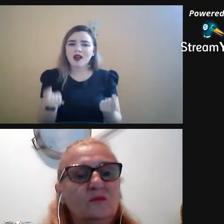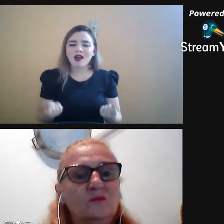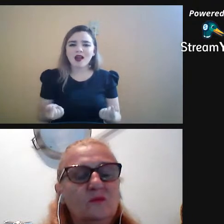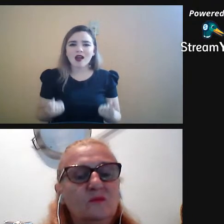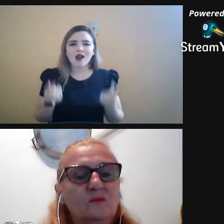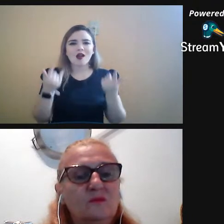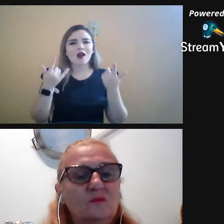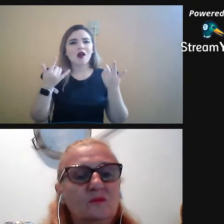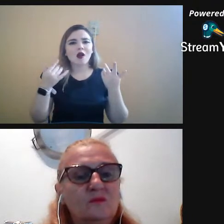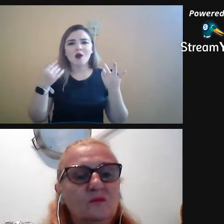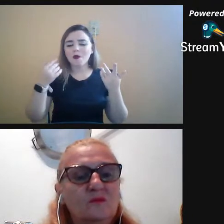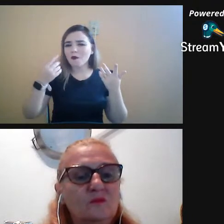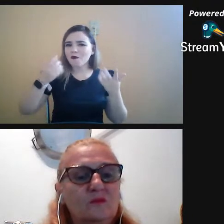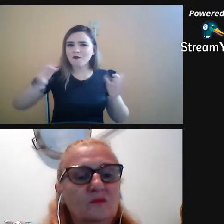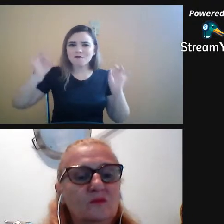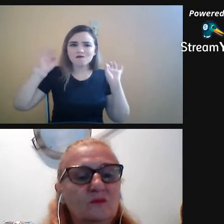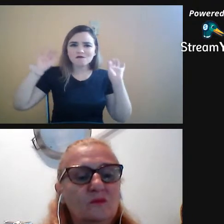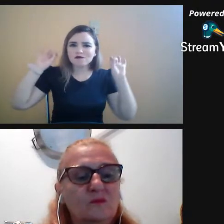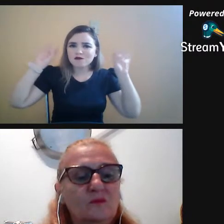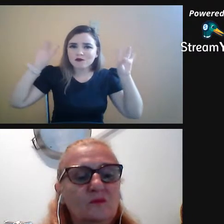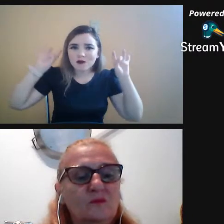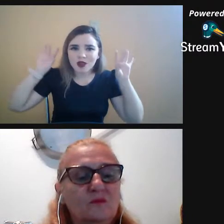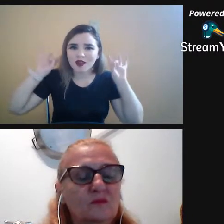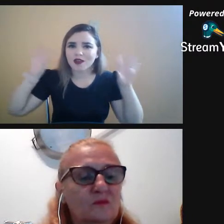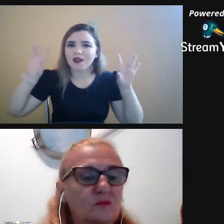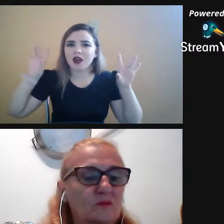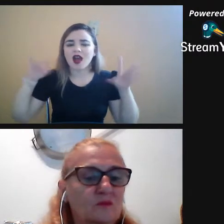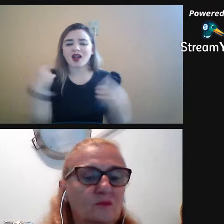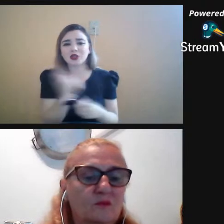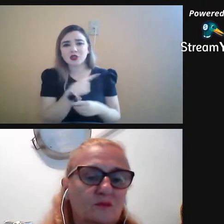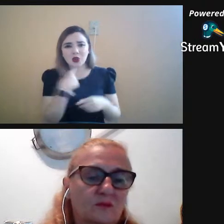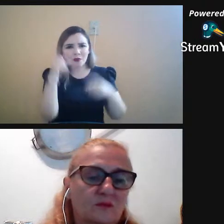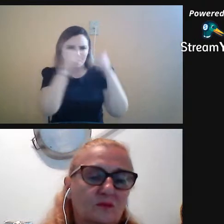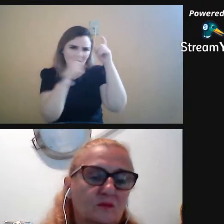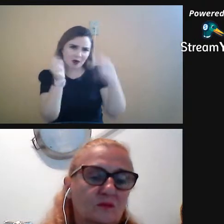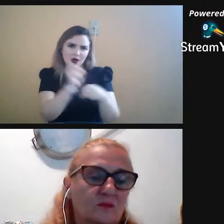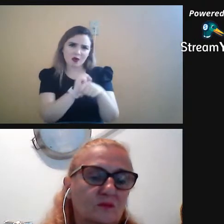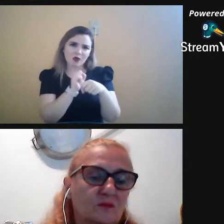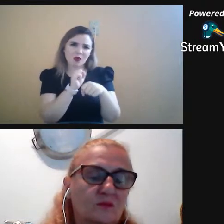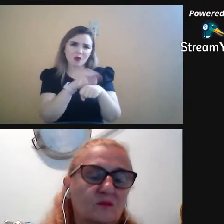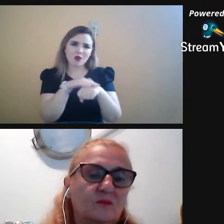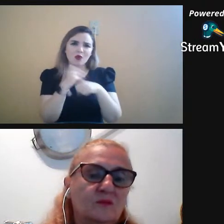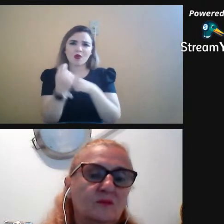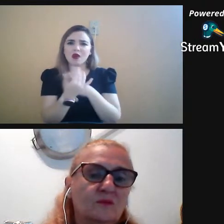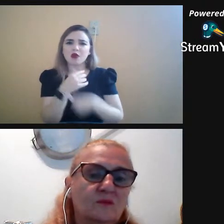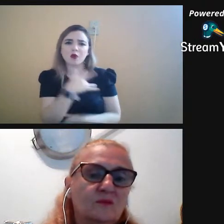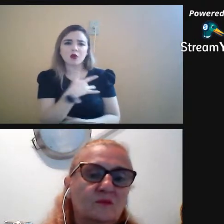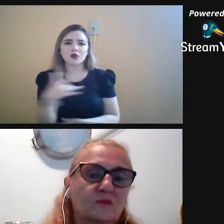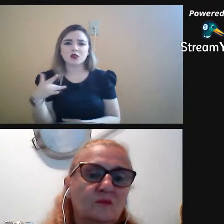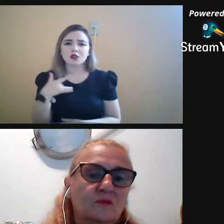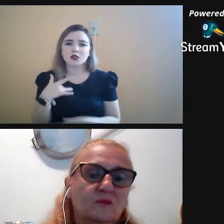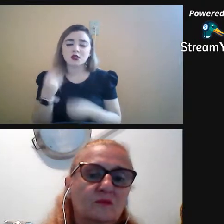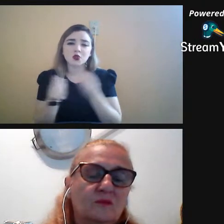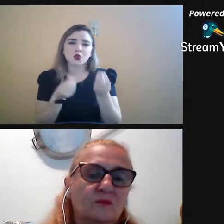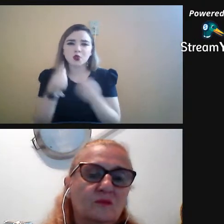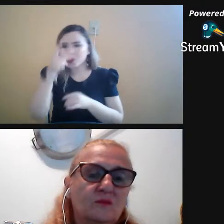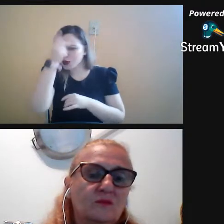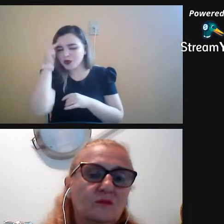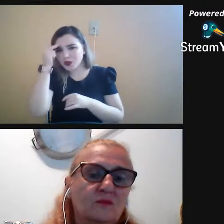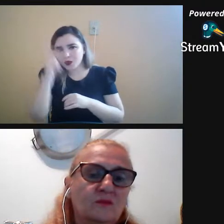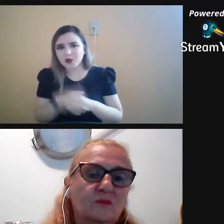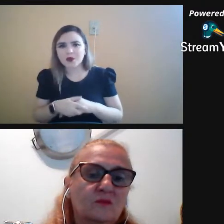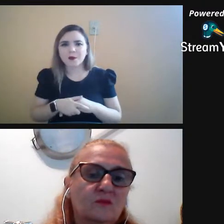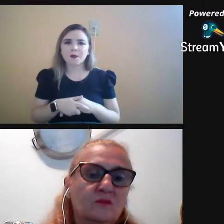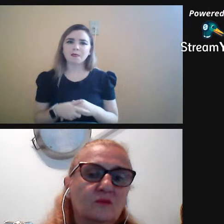todo mundo preocupado com a própria saúde, como é que as pessoas vão se despertar